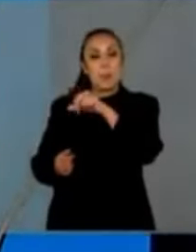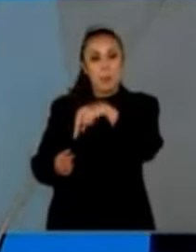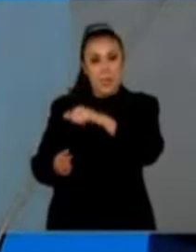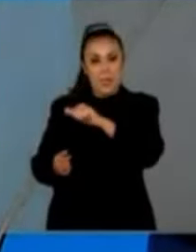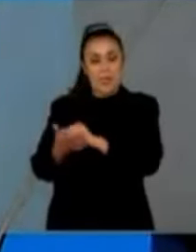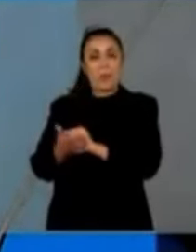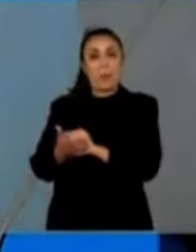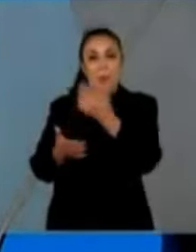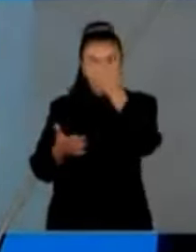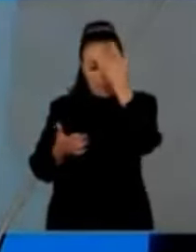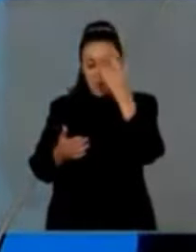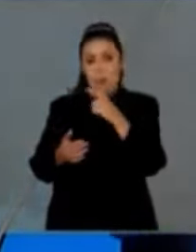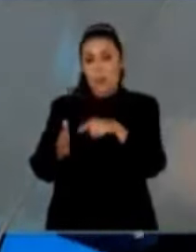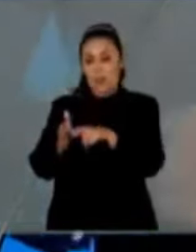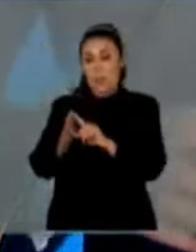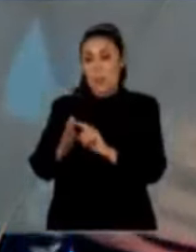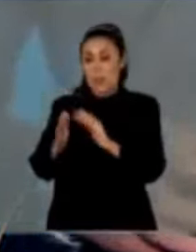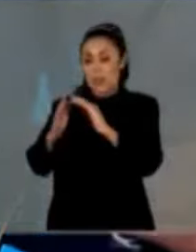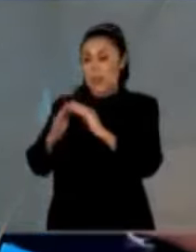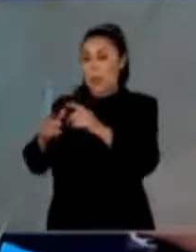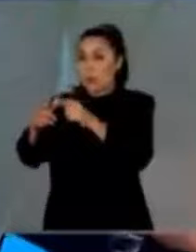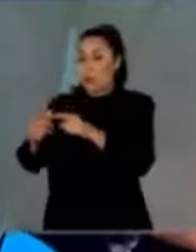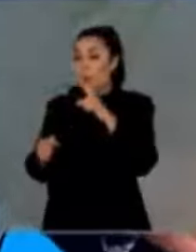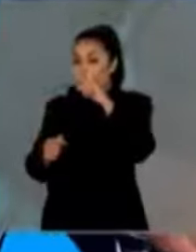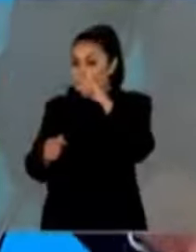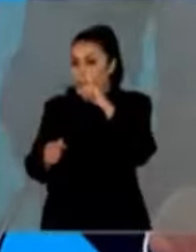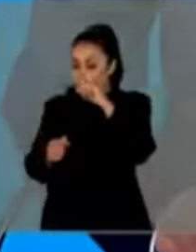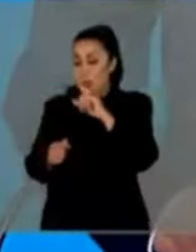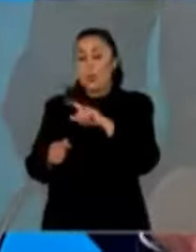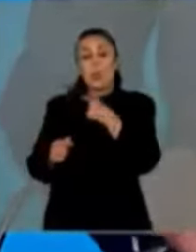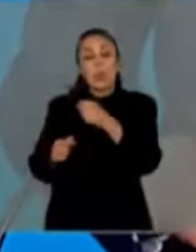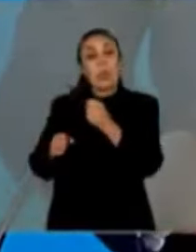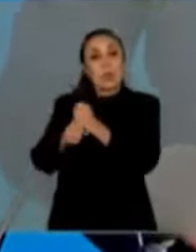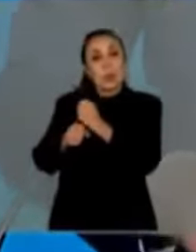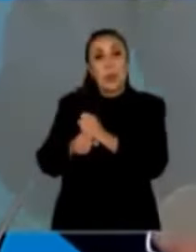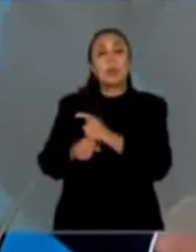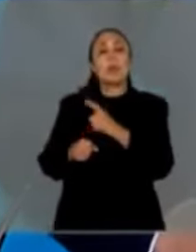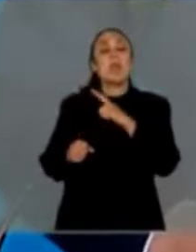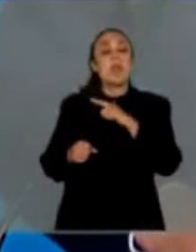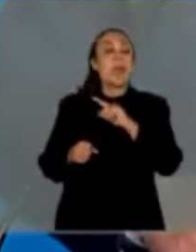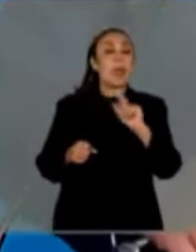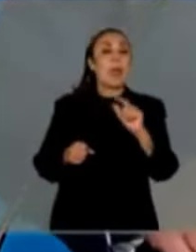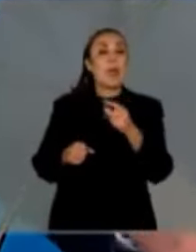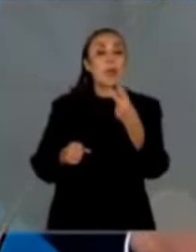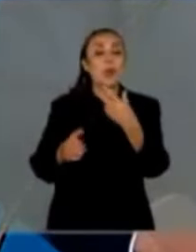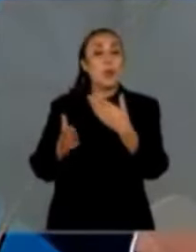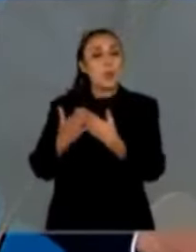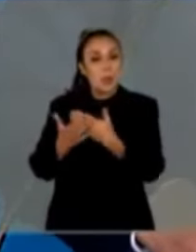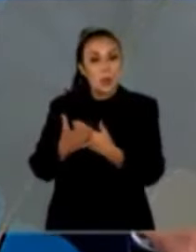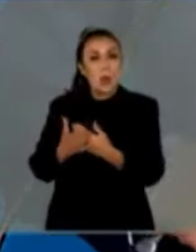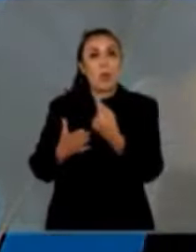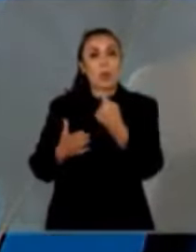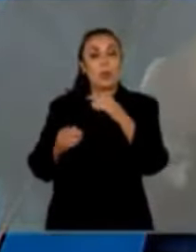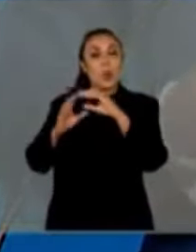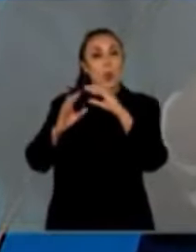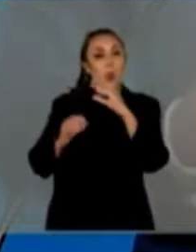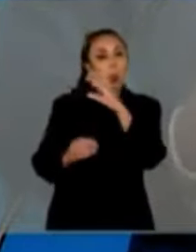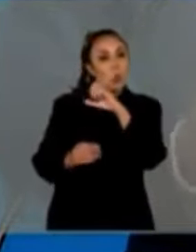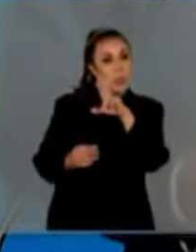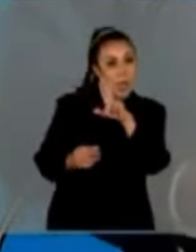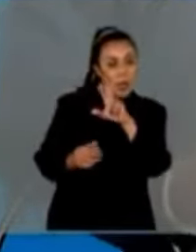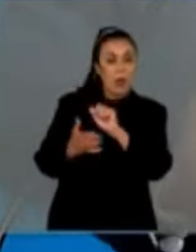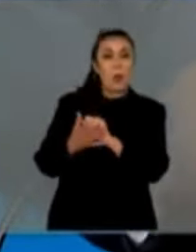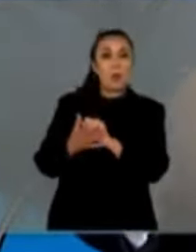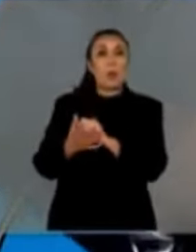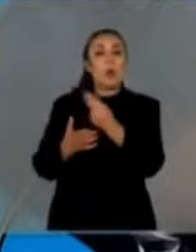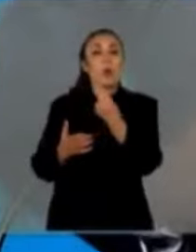estavam em área de risco a gente tá fazendo esse grande empreendimento que vai ter um céu duas escolas uma UBS eu não pude ir